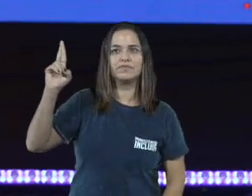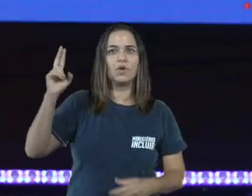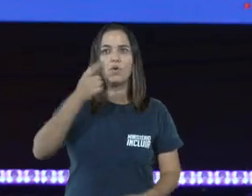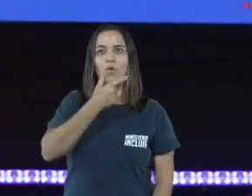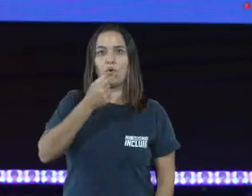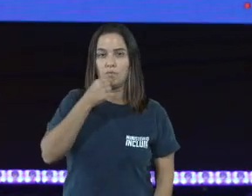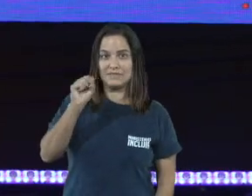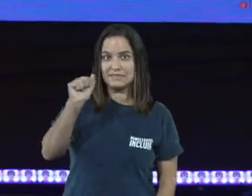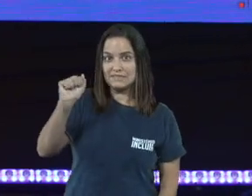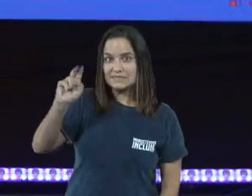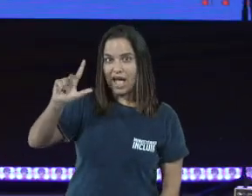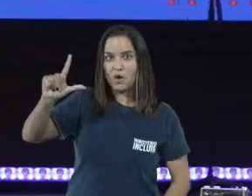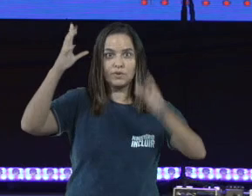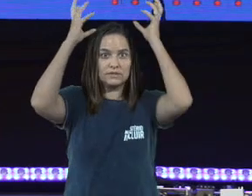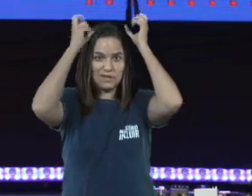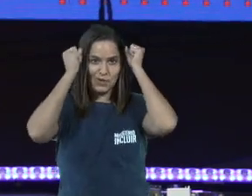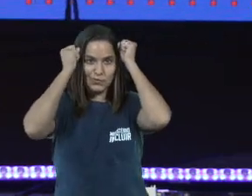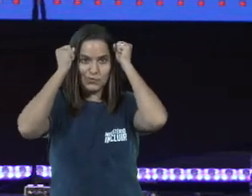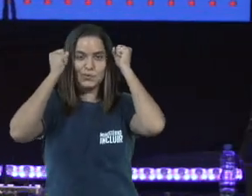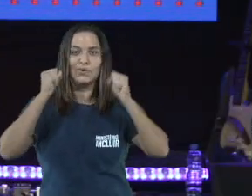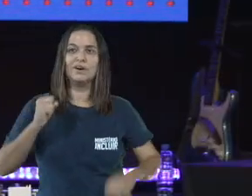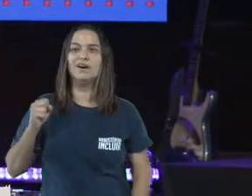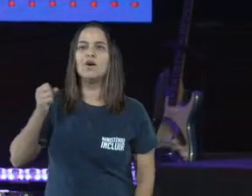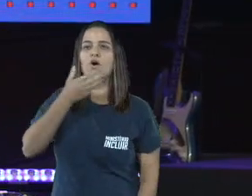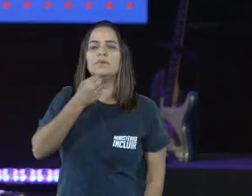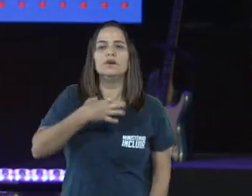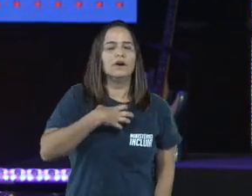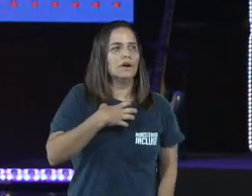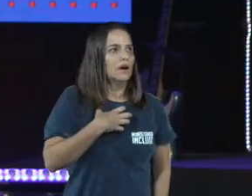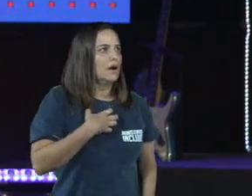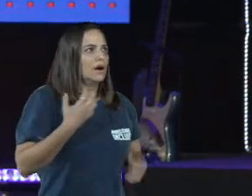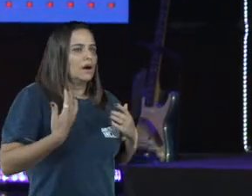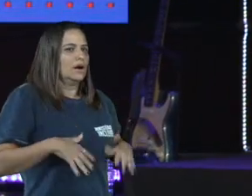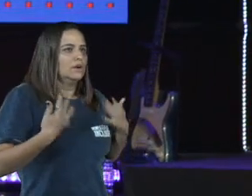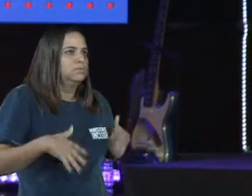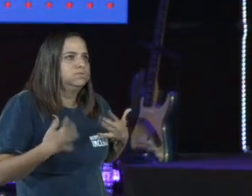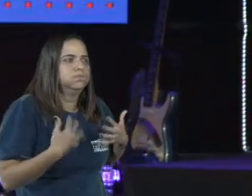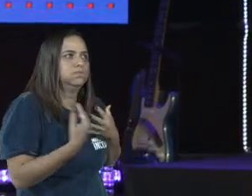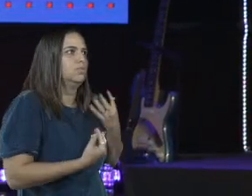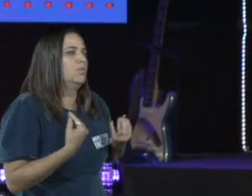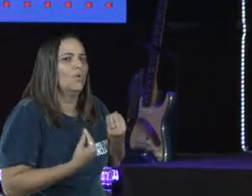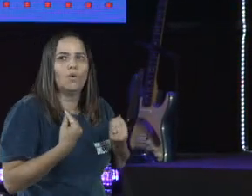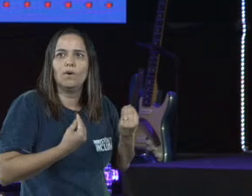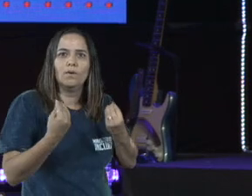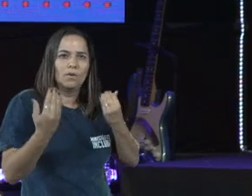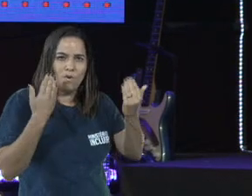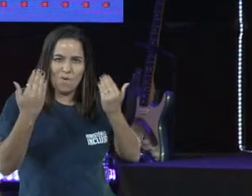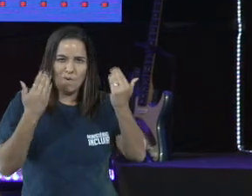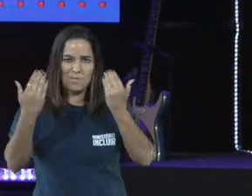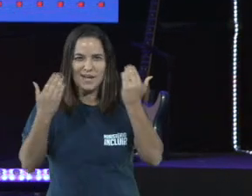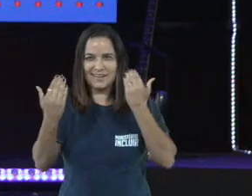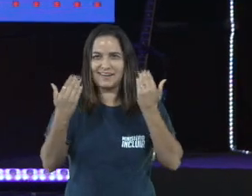inteira cai uma mãe amedrontada e disse não sei como assim o nosso amanhã o seu pai está ameaçado ser mandado embora